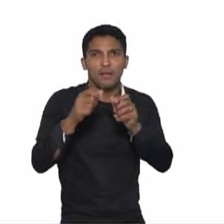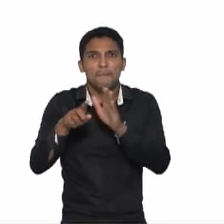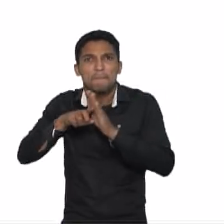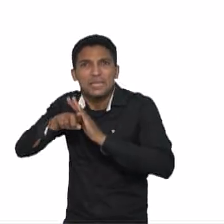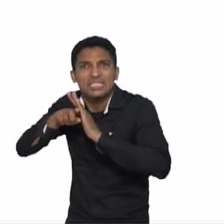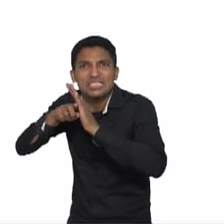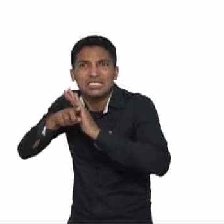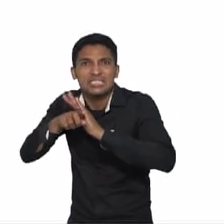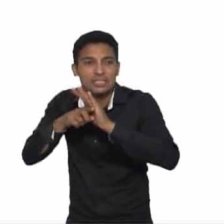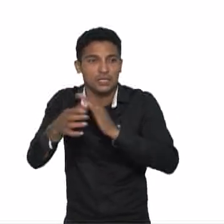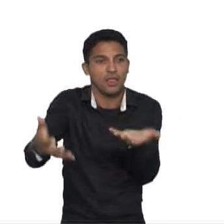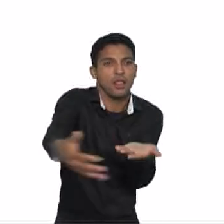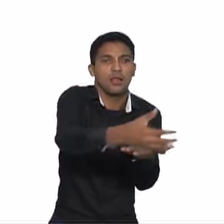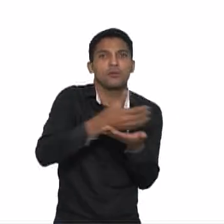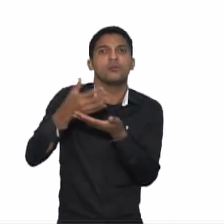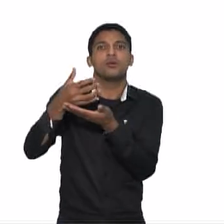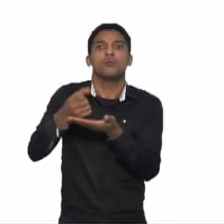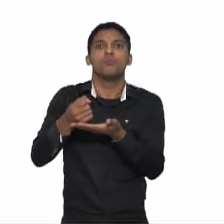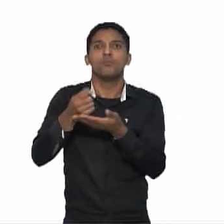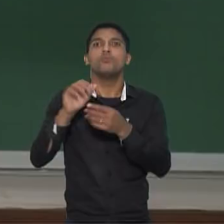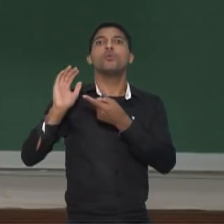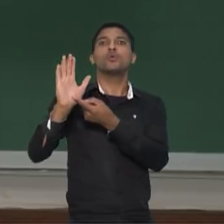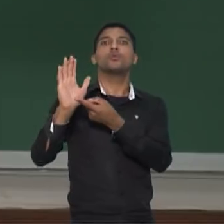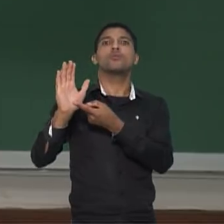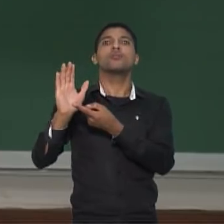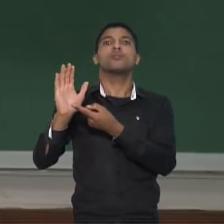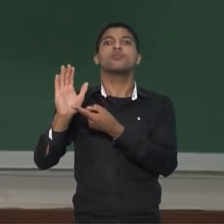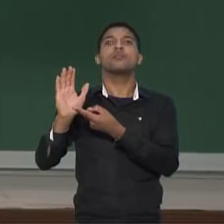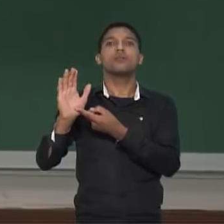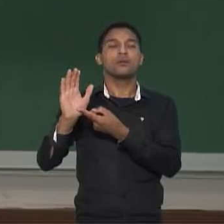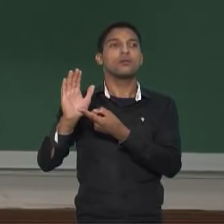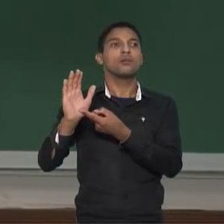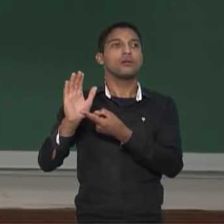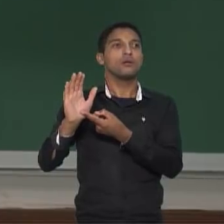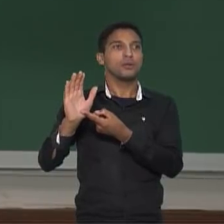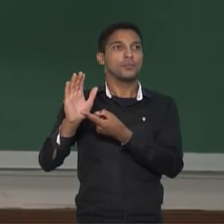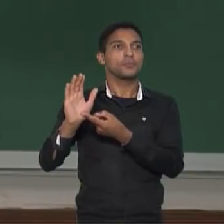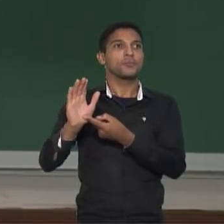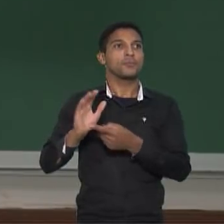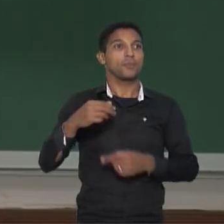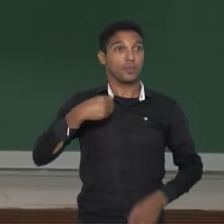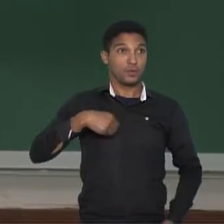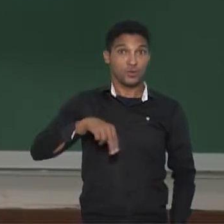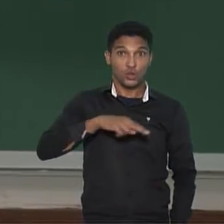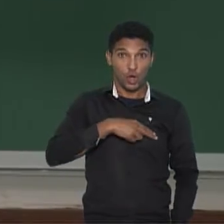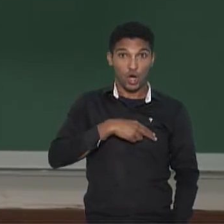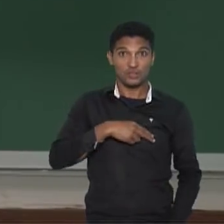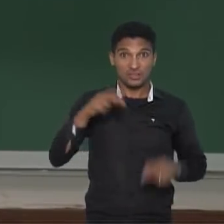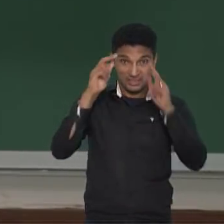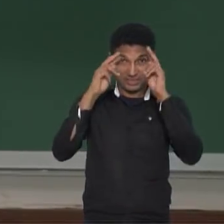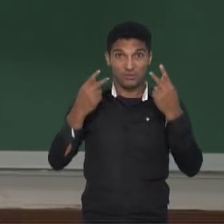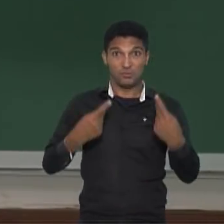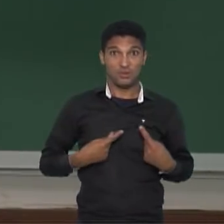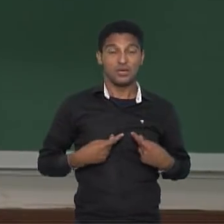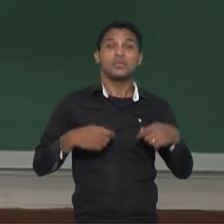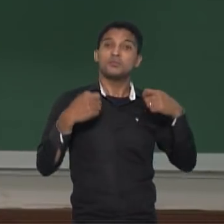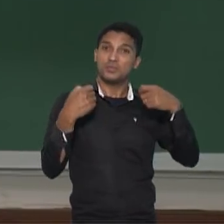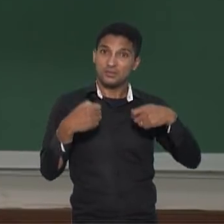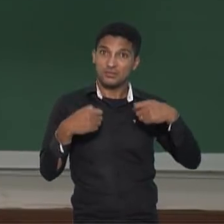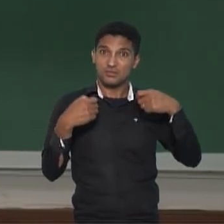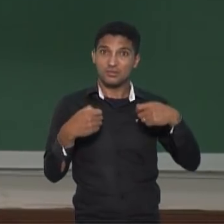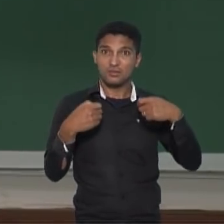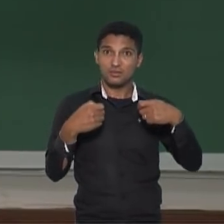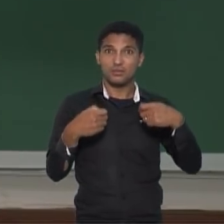no desenvolvimento de sua riqueza. Então, o que está trazendo aqui? A gente devia levar em